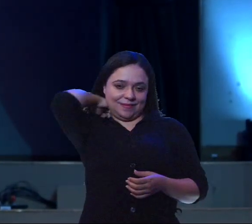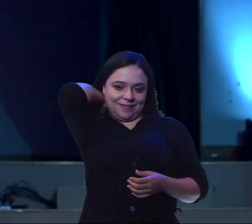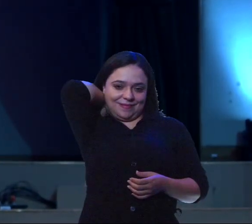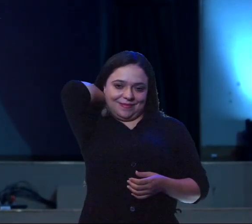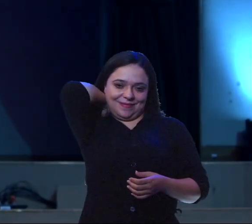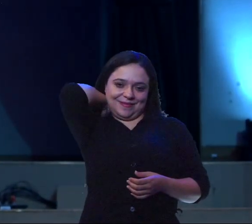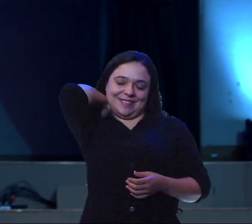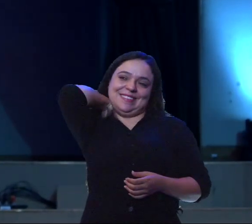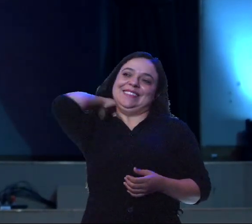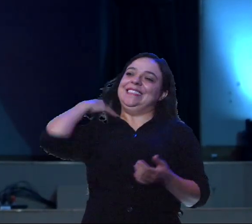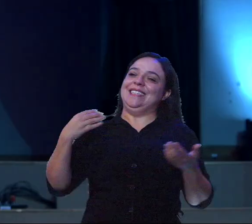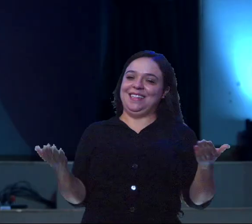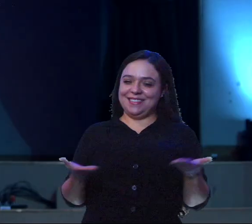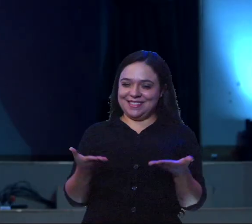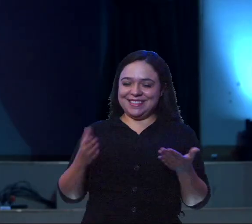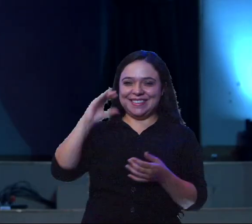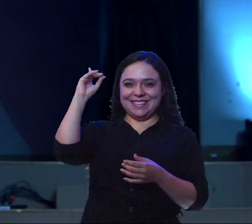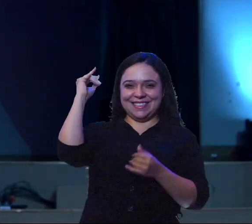Fala, Deus, é agora.